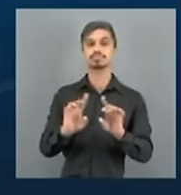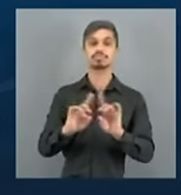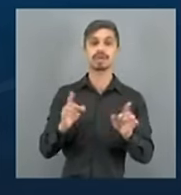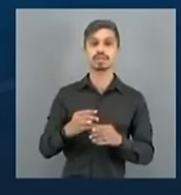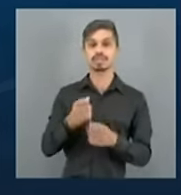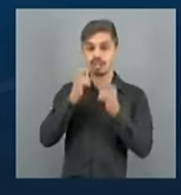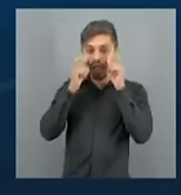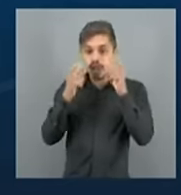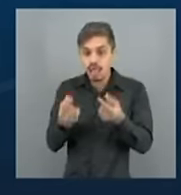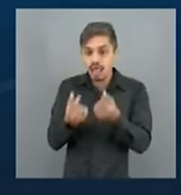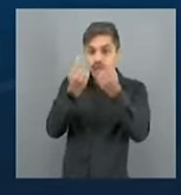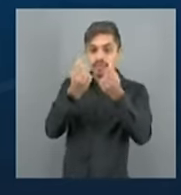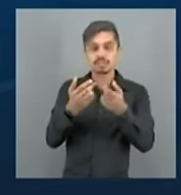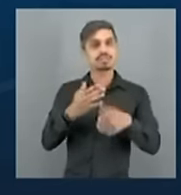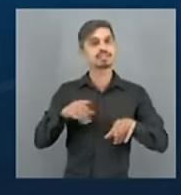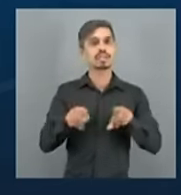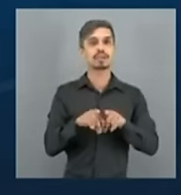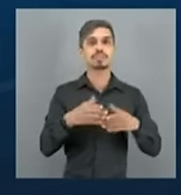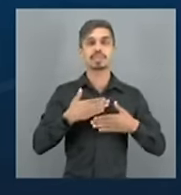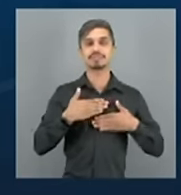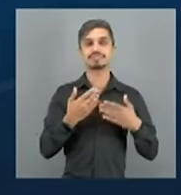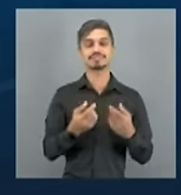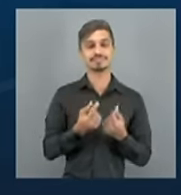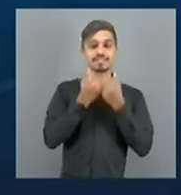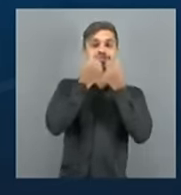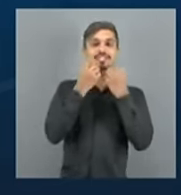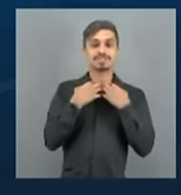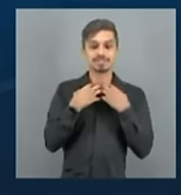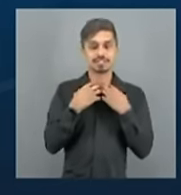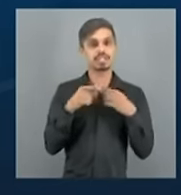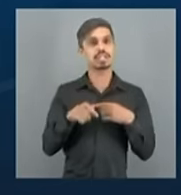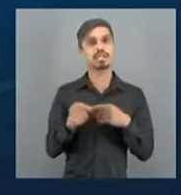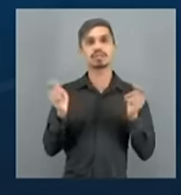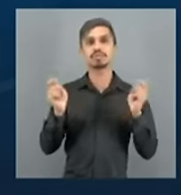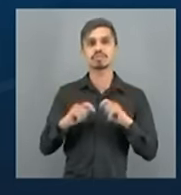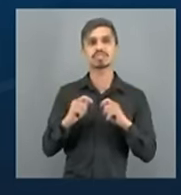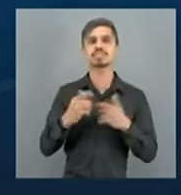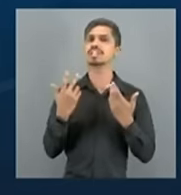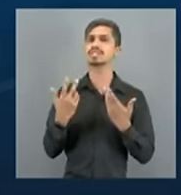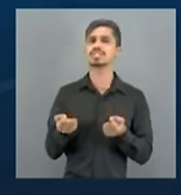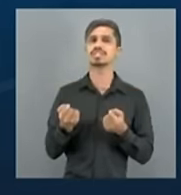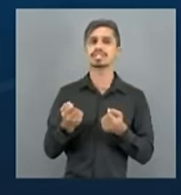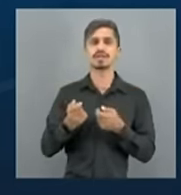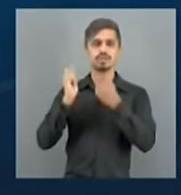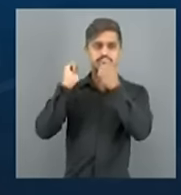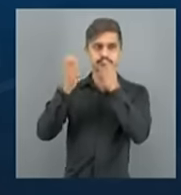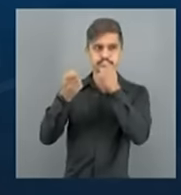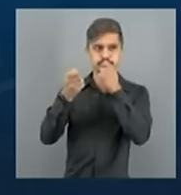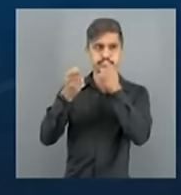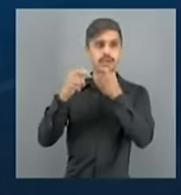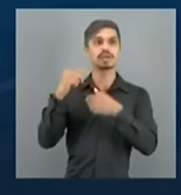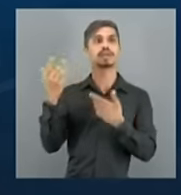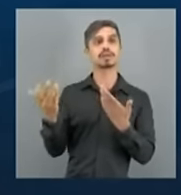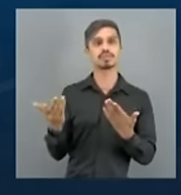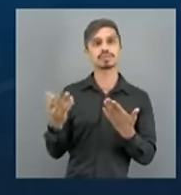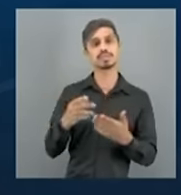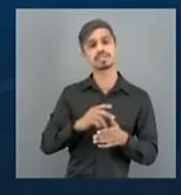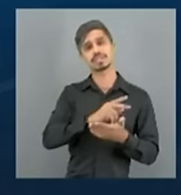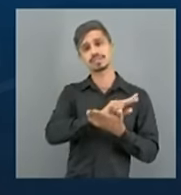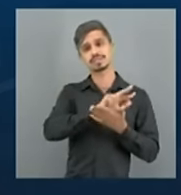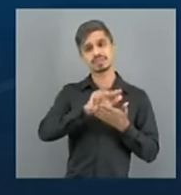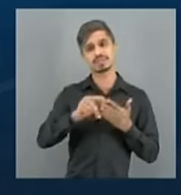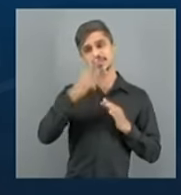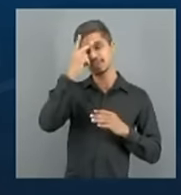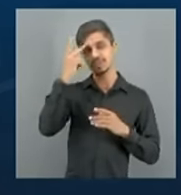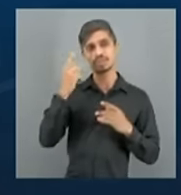você, dominou a mim. E ele achou que poderia tomar uma carreta de cartão e o pessoal apostando em nome